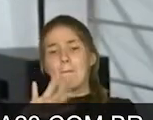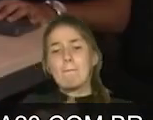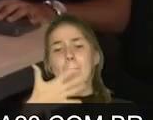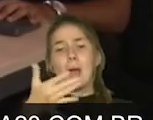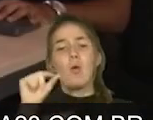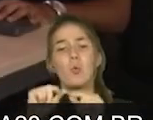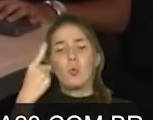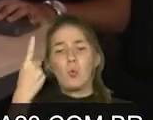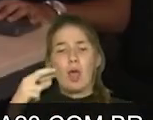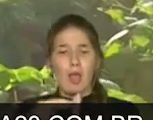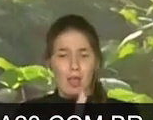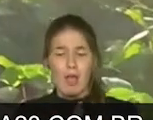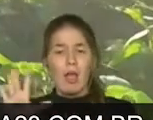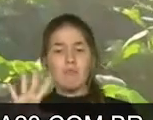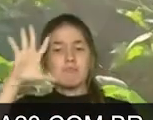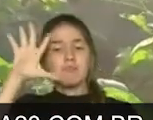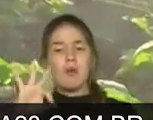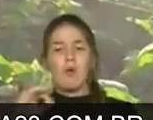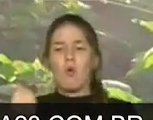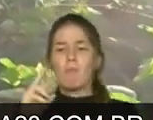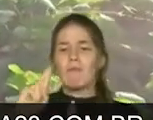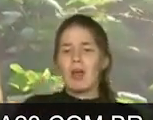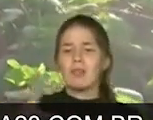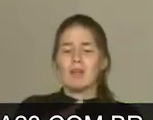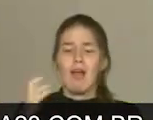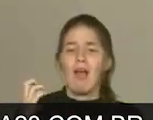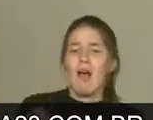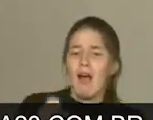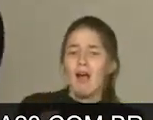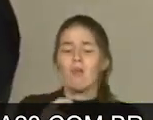regra e aí, talvez ele não saiba a diferença de cálculo, o que é que vai ser mais vantajoso para ele.